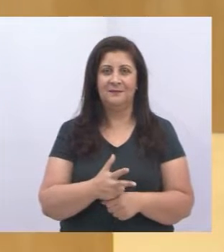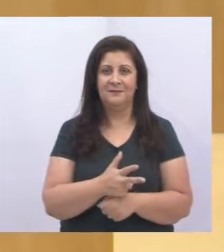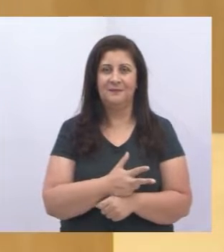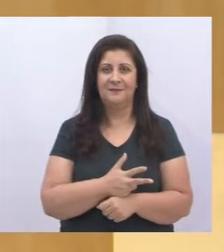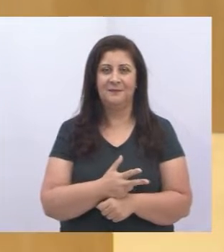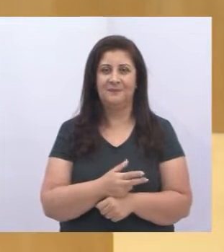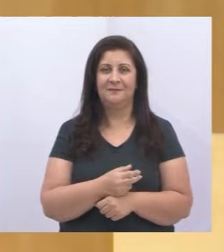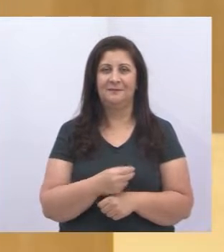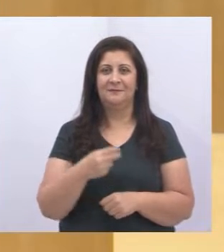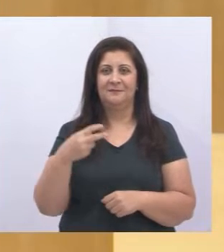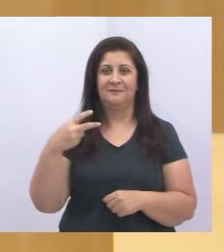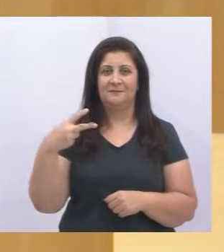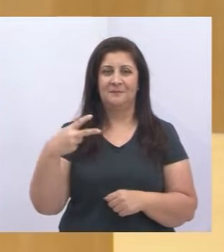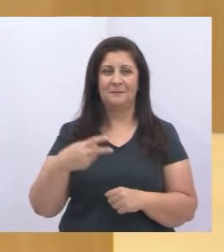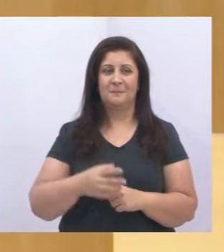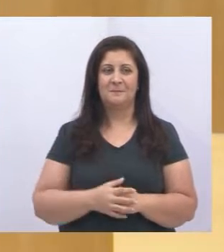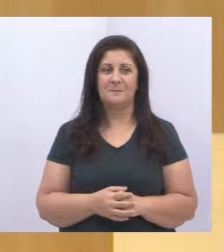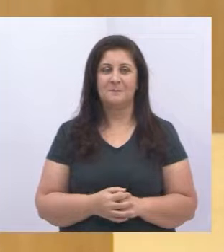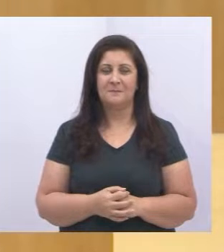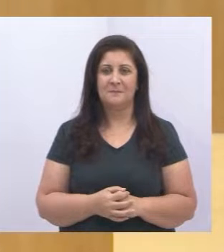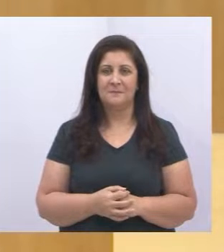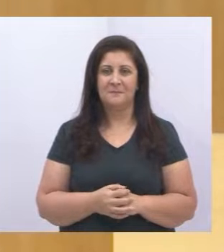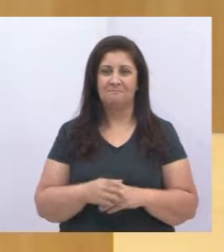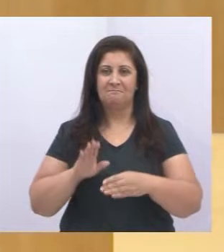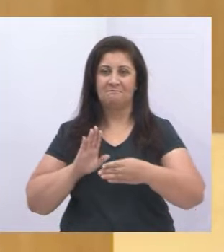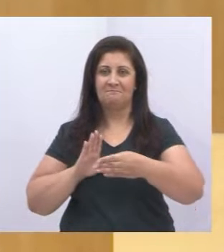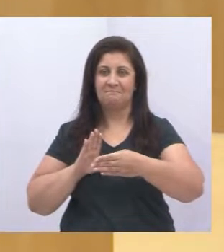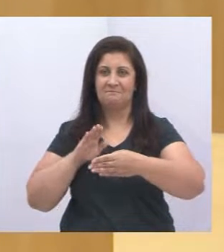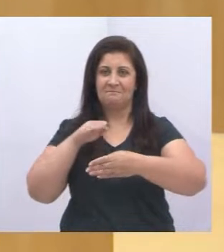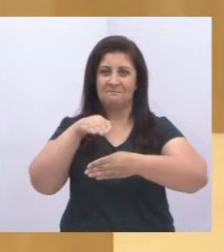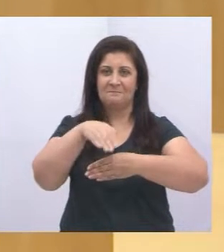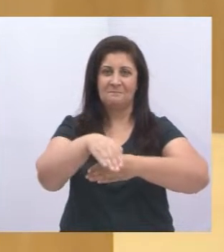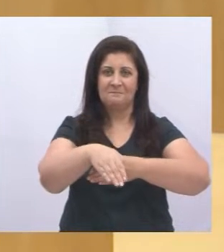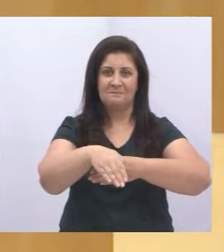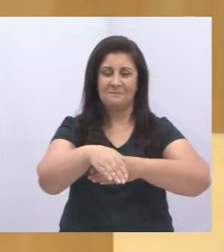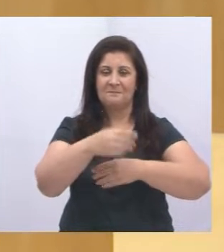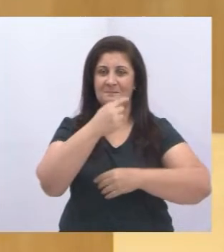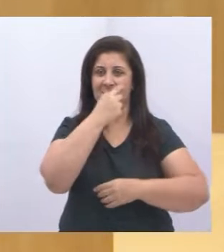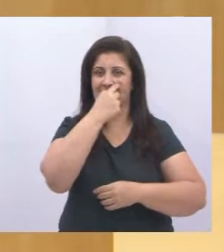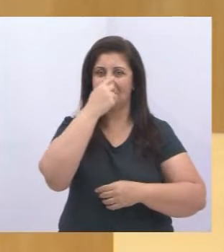o vídeo 2, da ponte que liga o Parque Meia Lua,